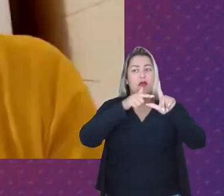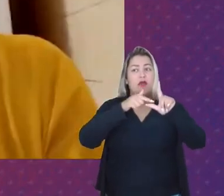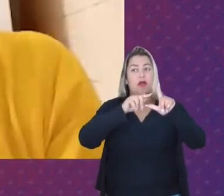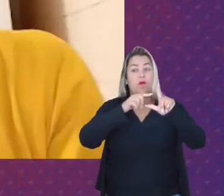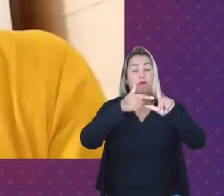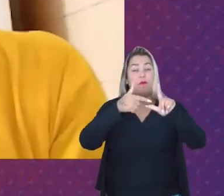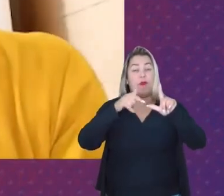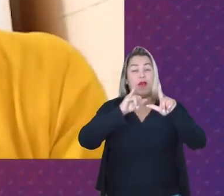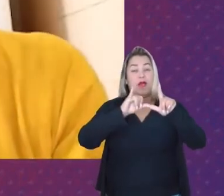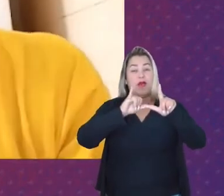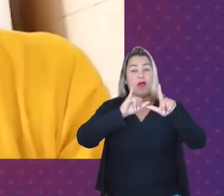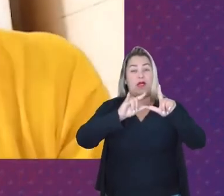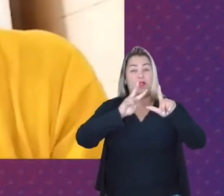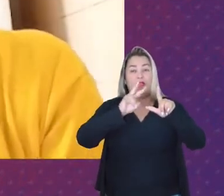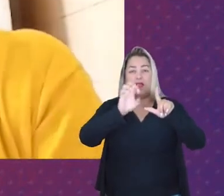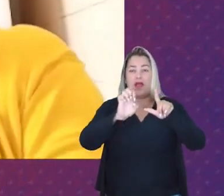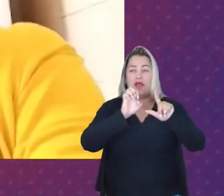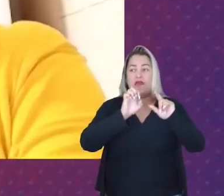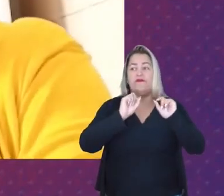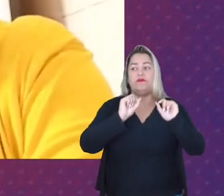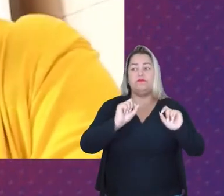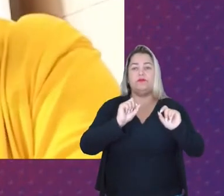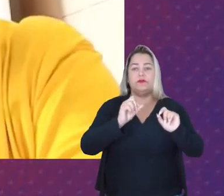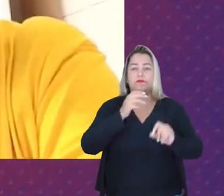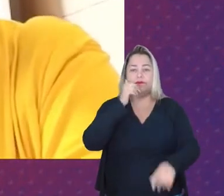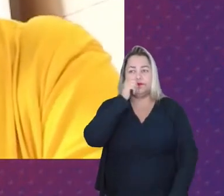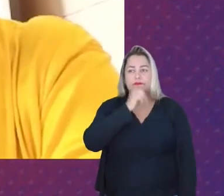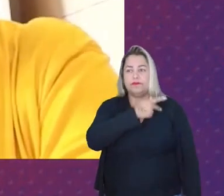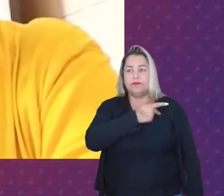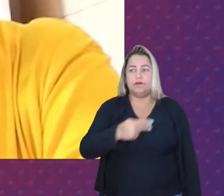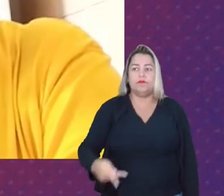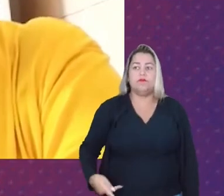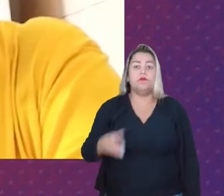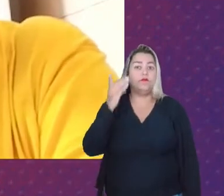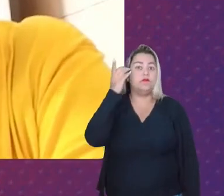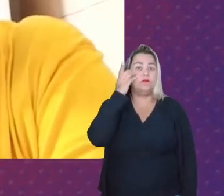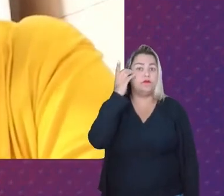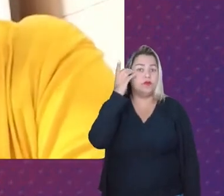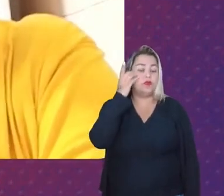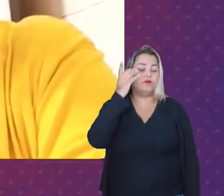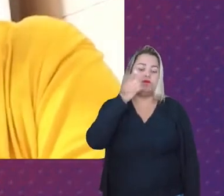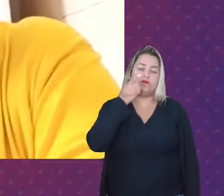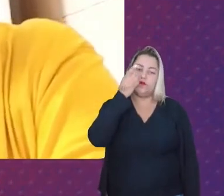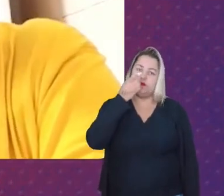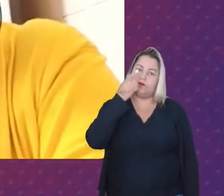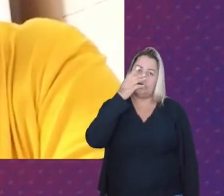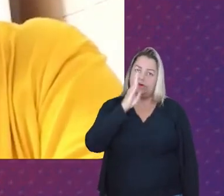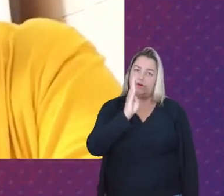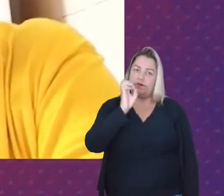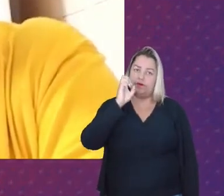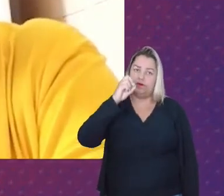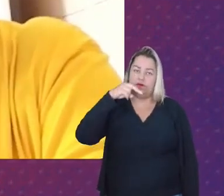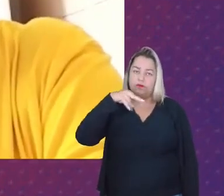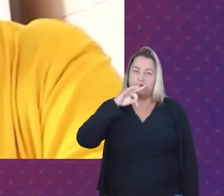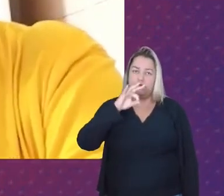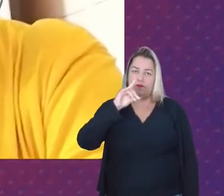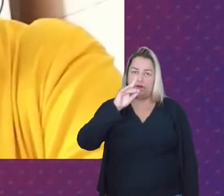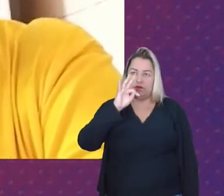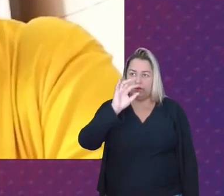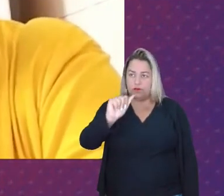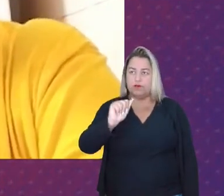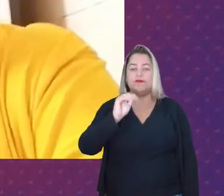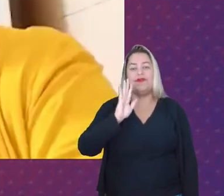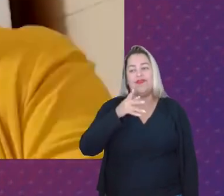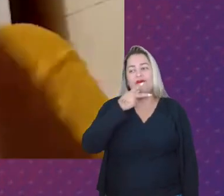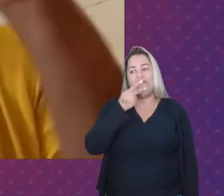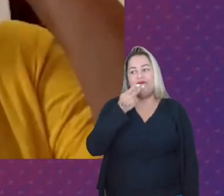essa live estava a presidenta Dilma, né? Estava a deputada Benedita da Silva, ex-presidenta, né? Mas a gente ainda